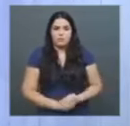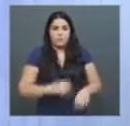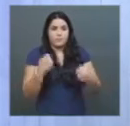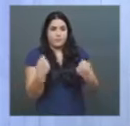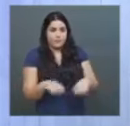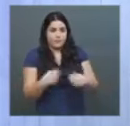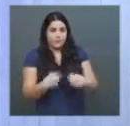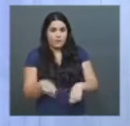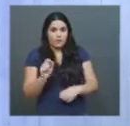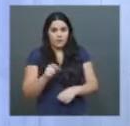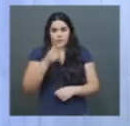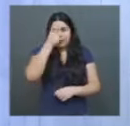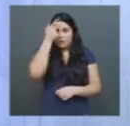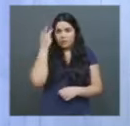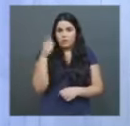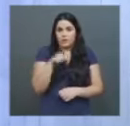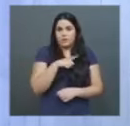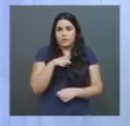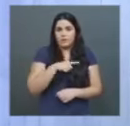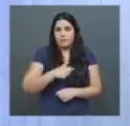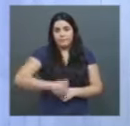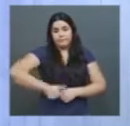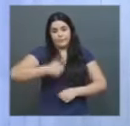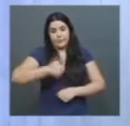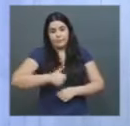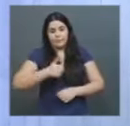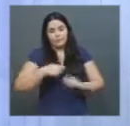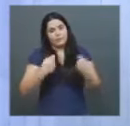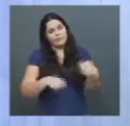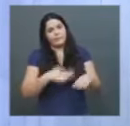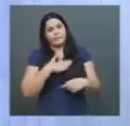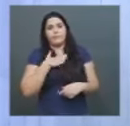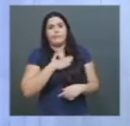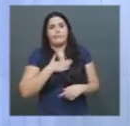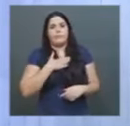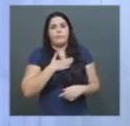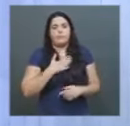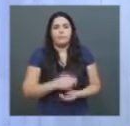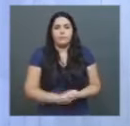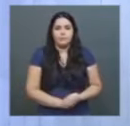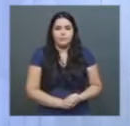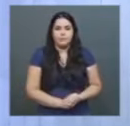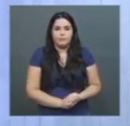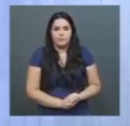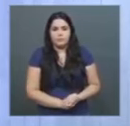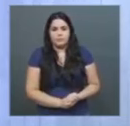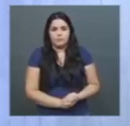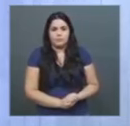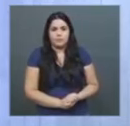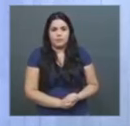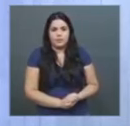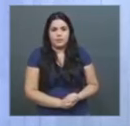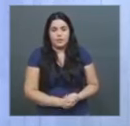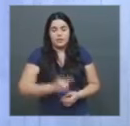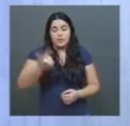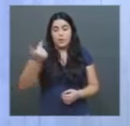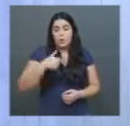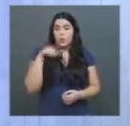que a pessoa tenha... Primeiro, ela tem que gostar. Né, para estar ali, ela tem que gostar muito. E